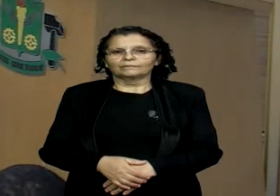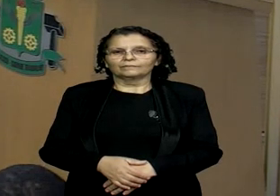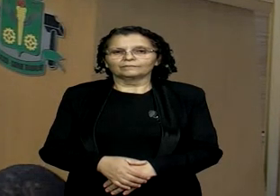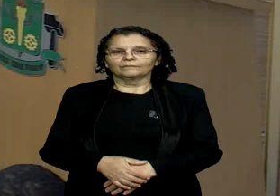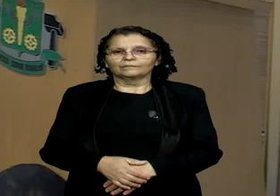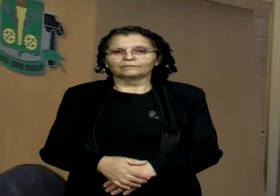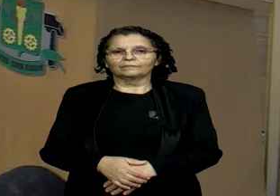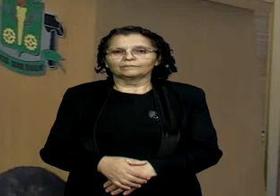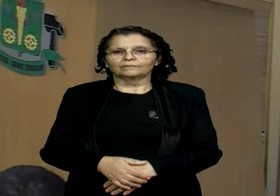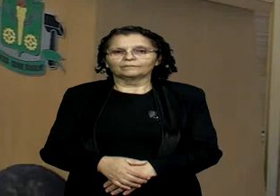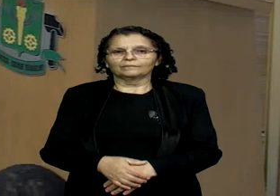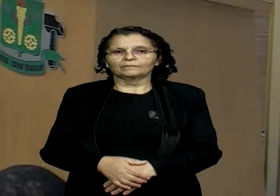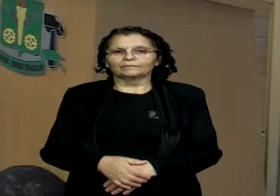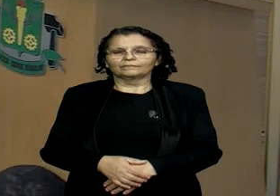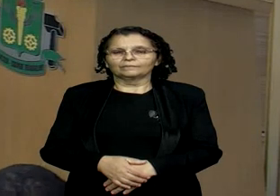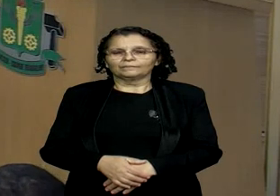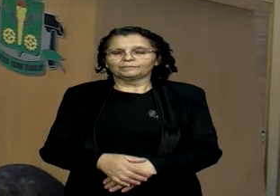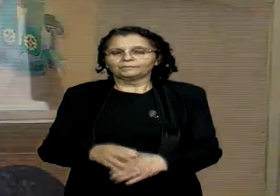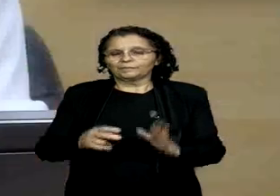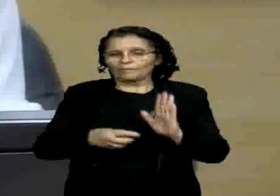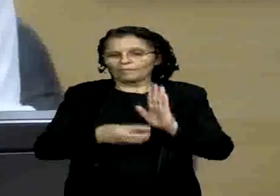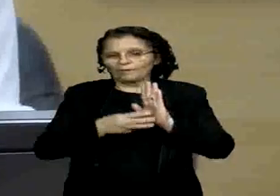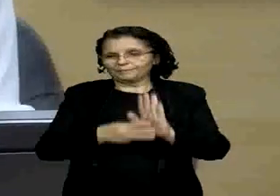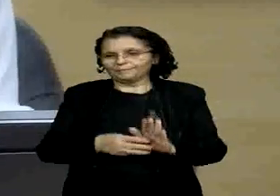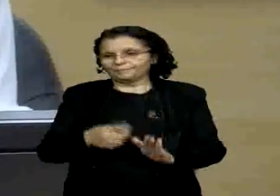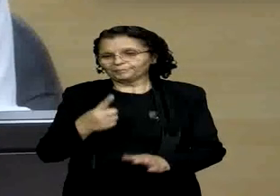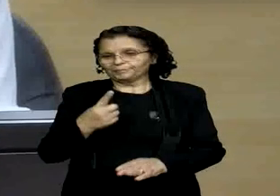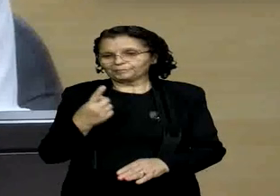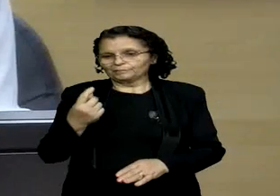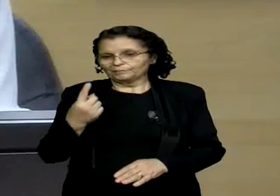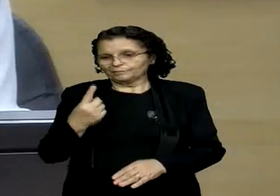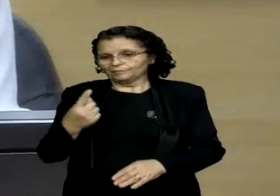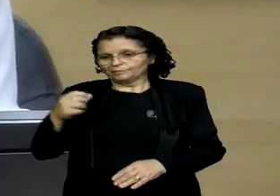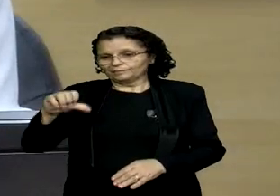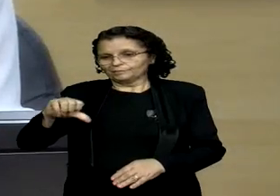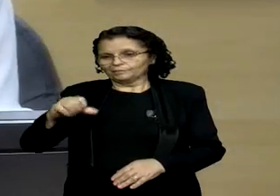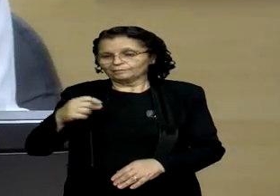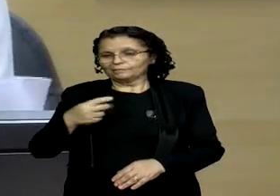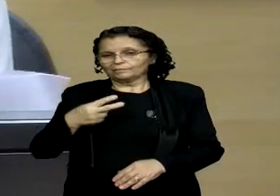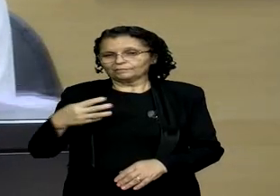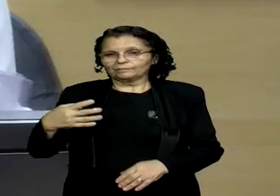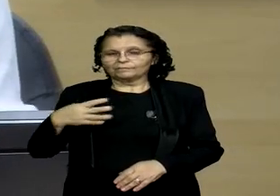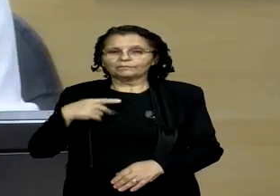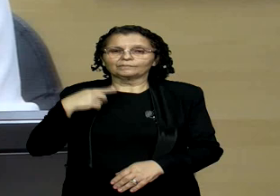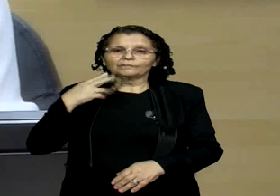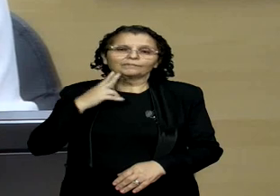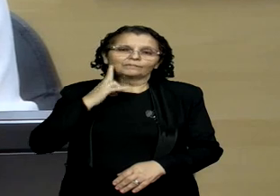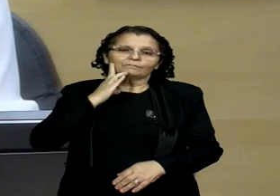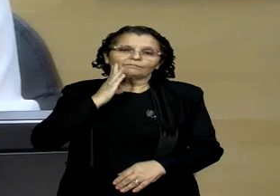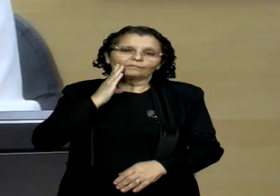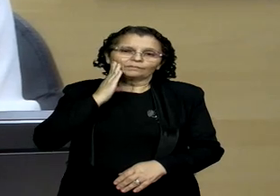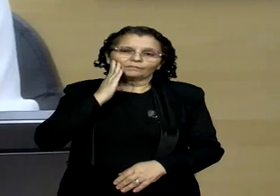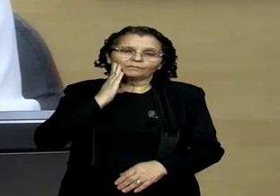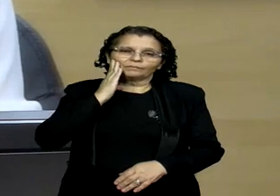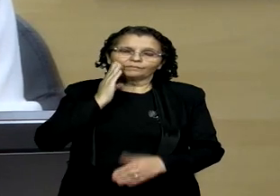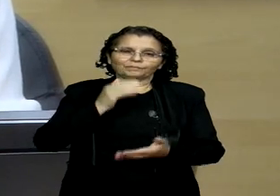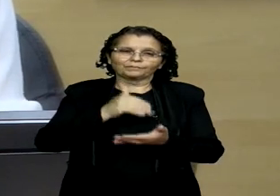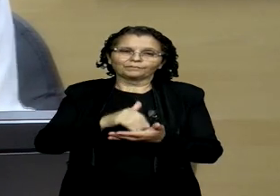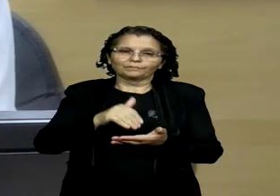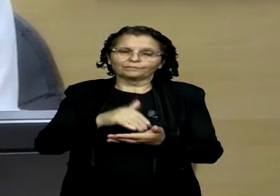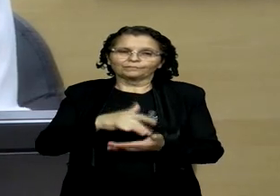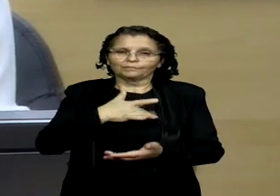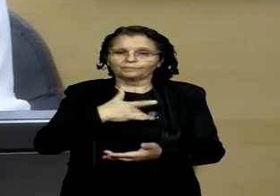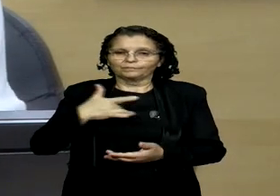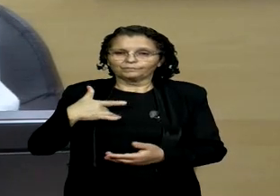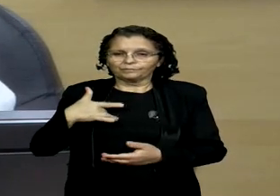Posso ler, pastor? Então, moção de apelo 119 de 2024, do vereador Paulo Júnior, à Secretaria de Saúde